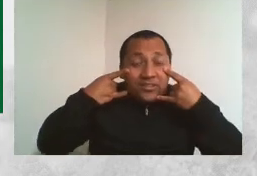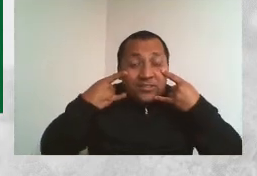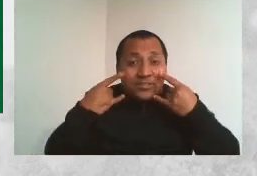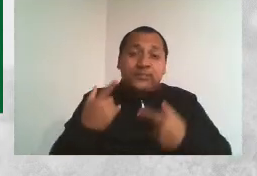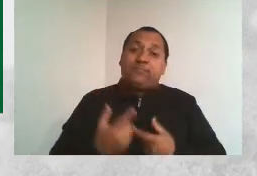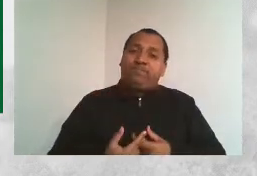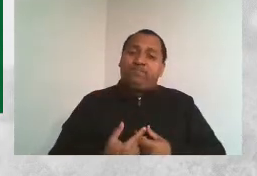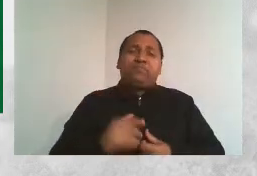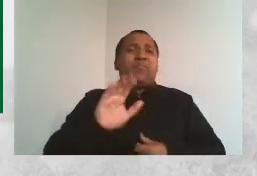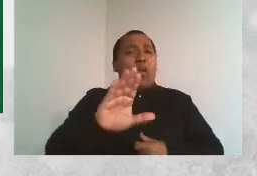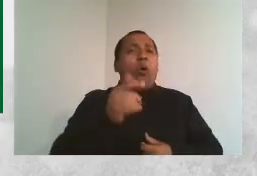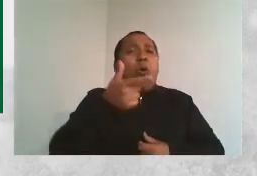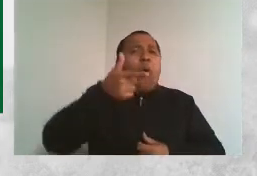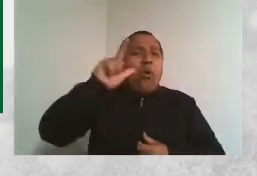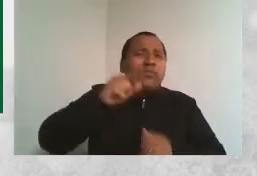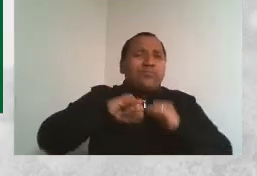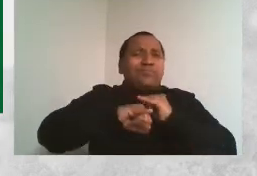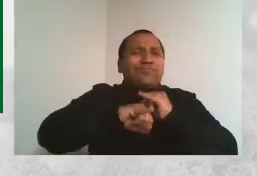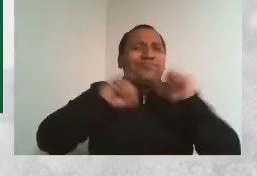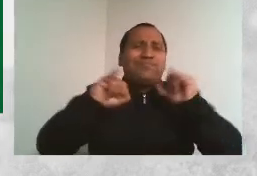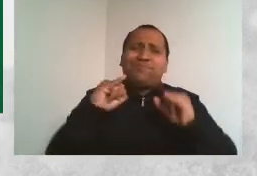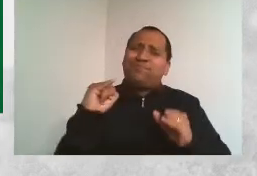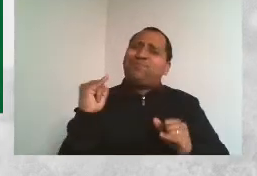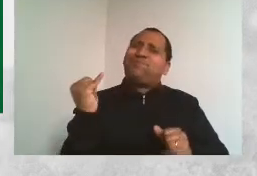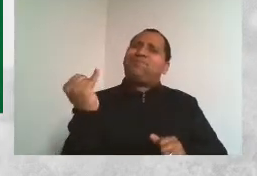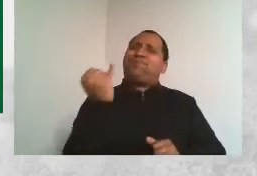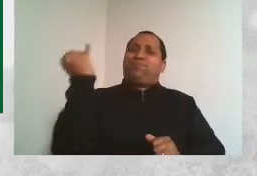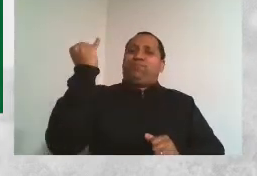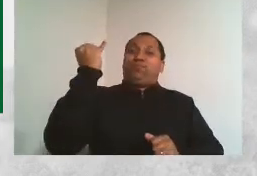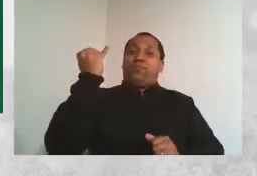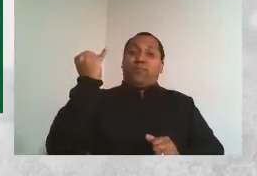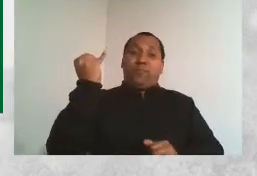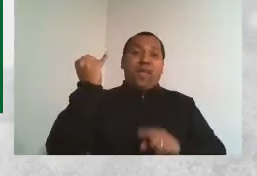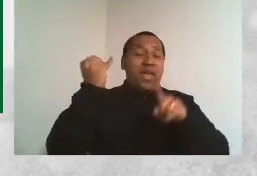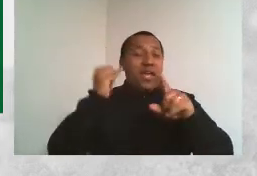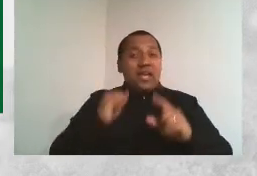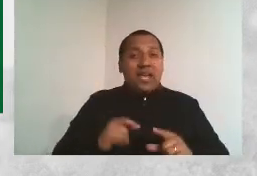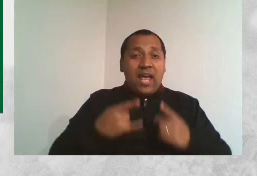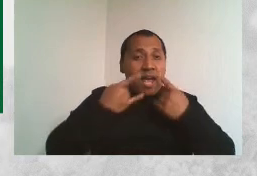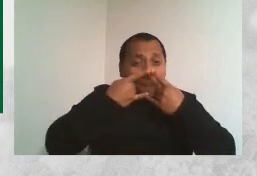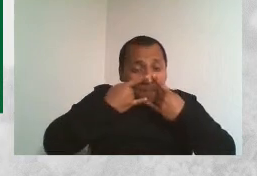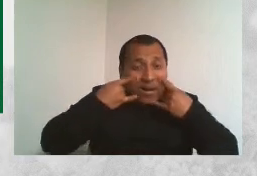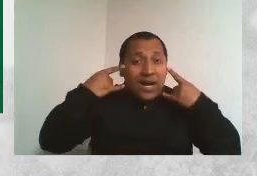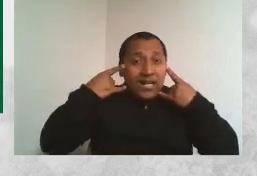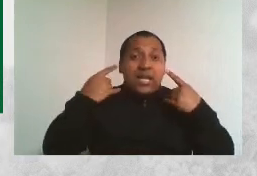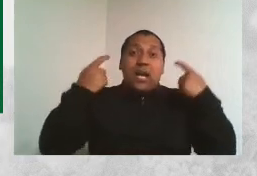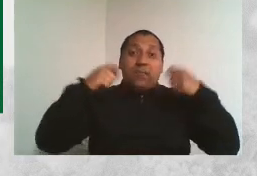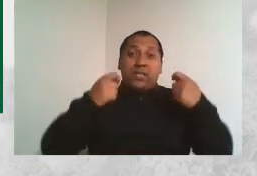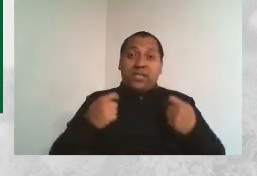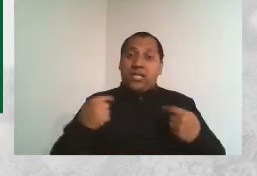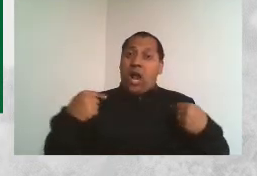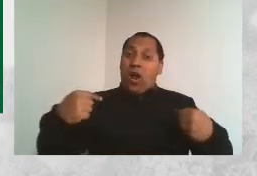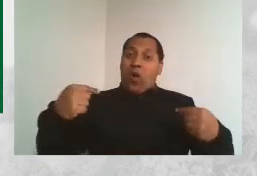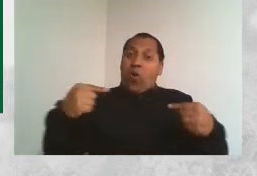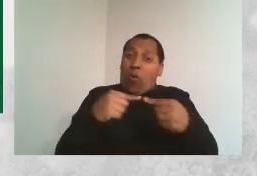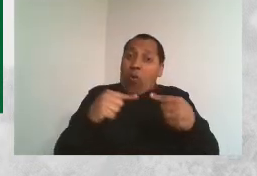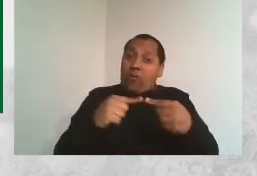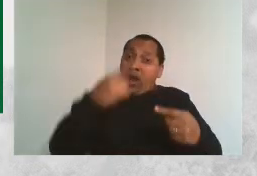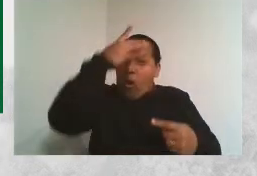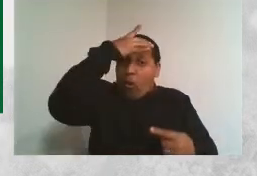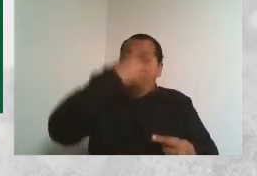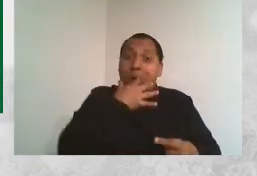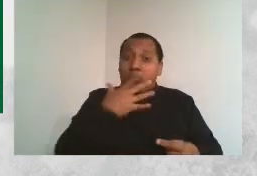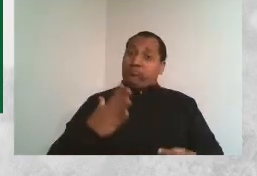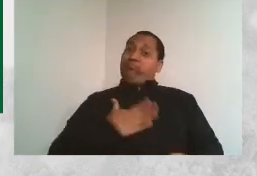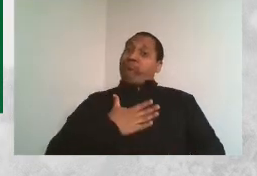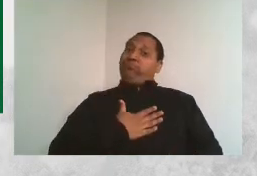muito importante é eu ter a minha máscara muito bem adaptada ao meu rosto, que ela não